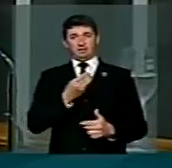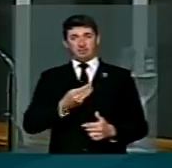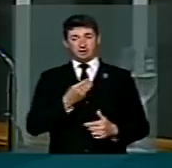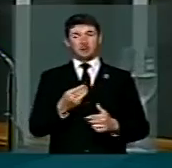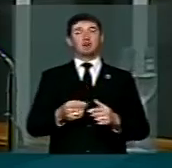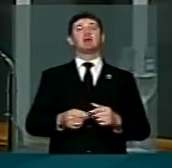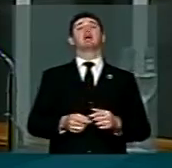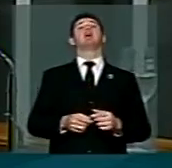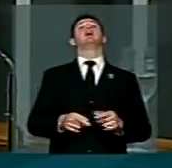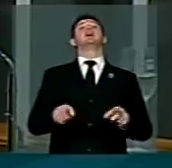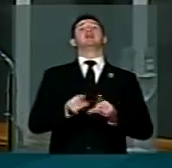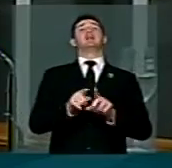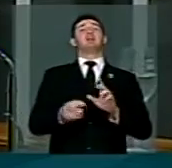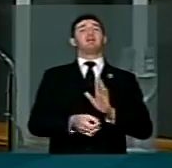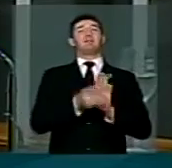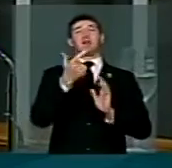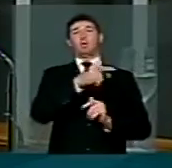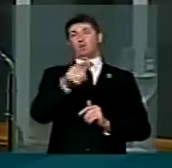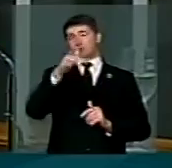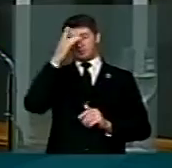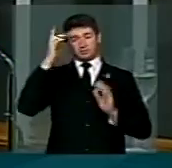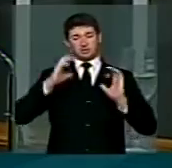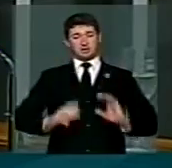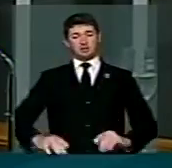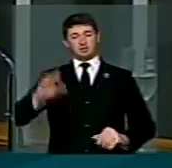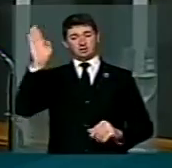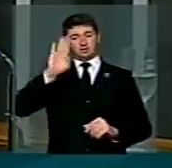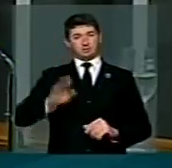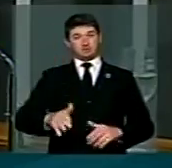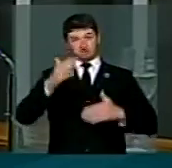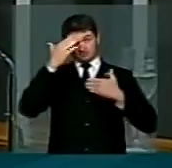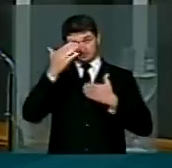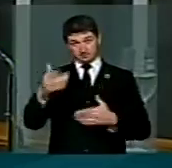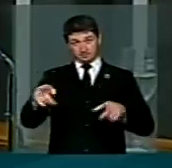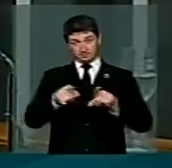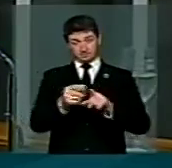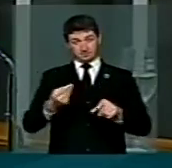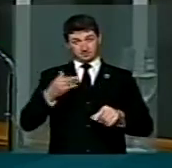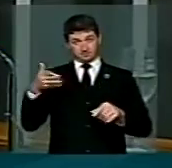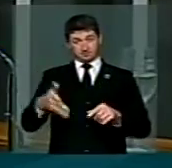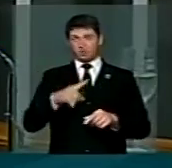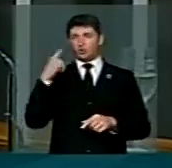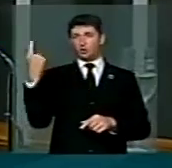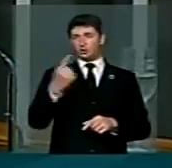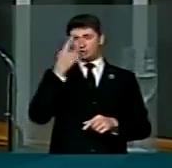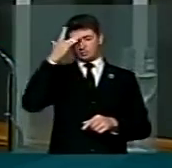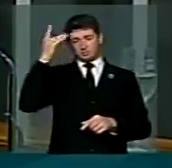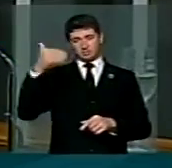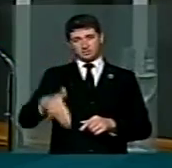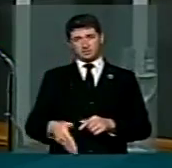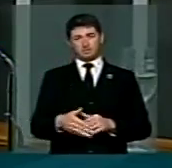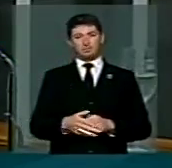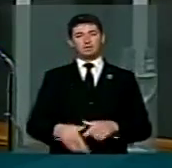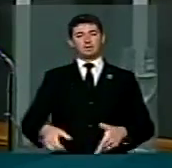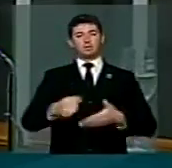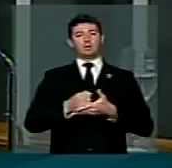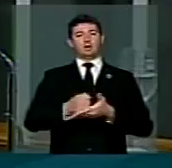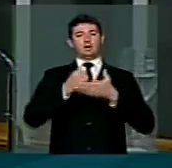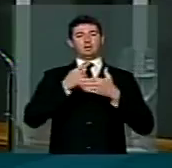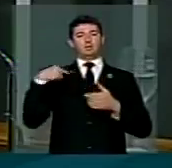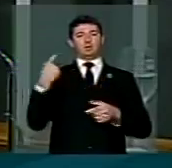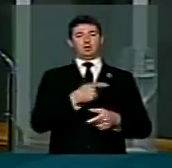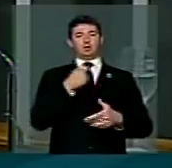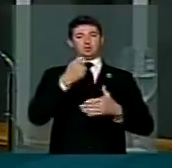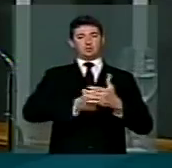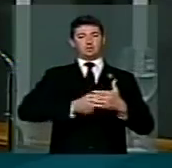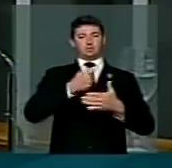muitos outros cidadãos e cidadãs brasileiros. Agradecemos a presença de todos e todas e o apoio à nossa